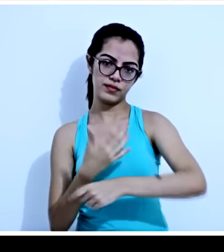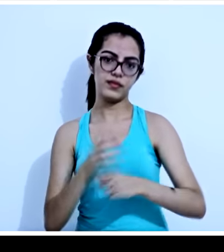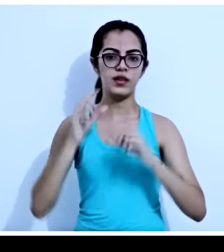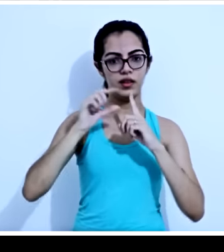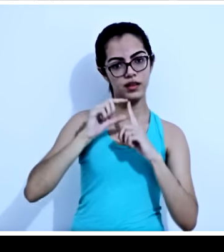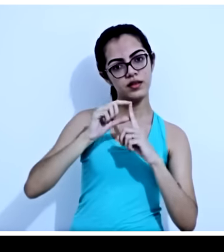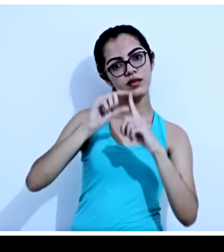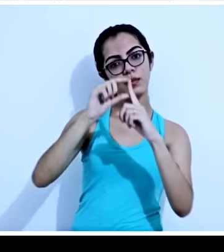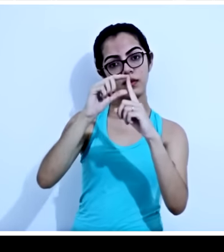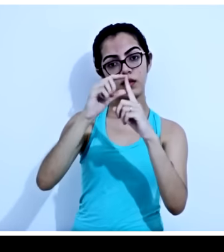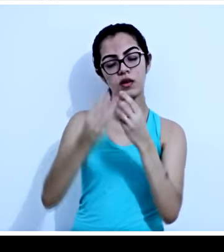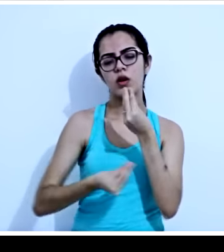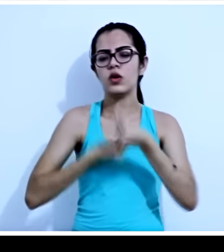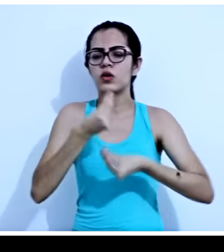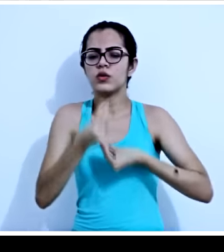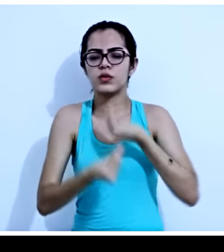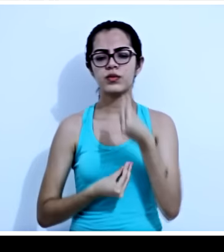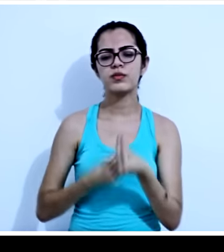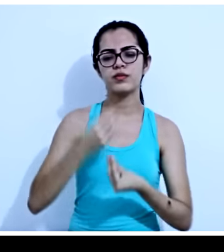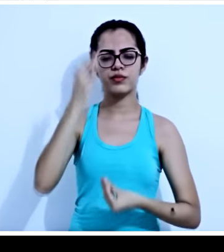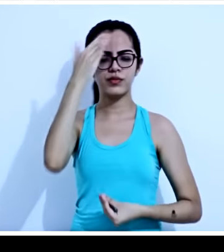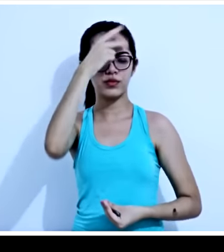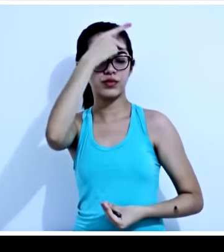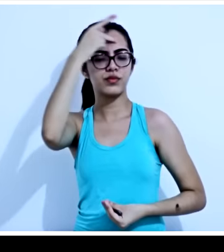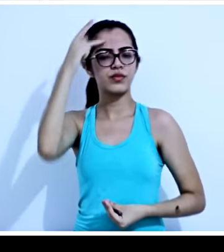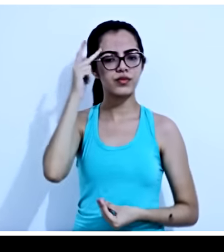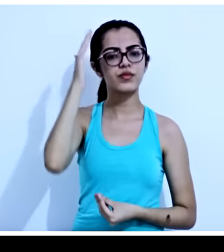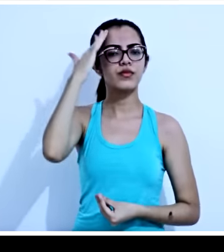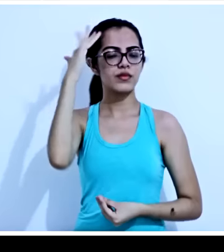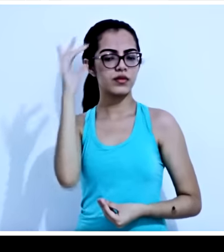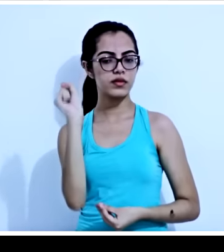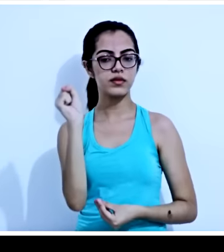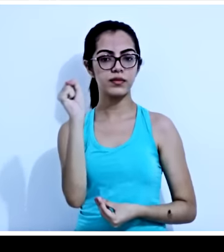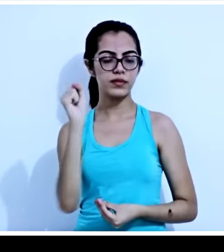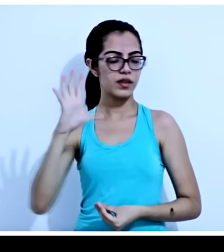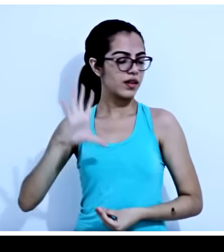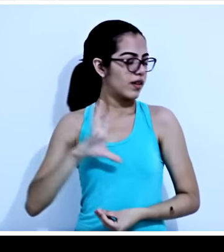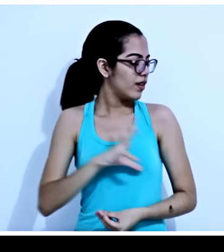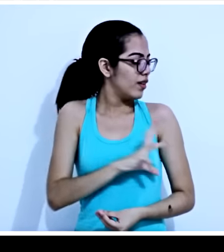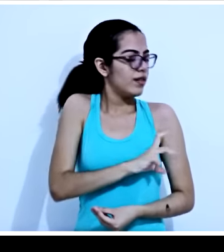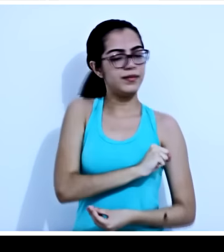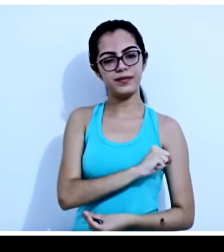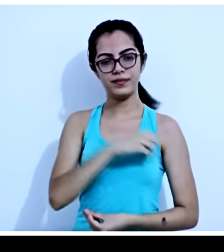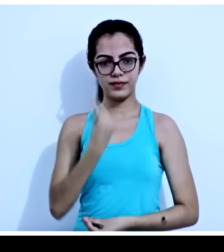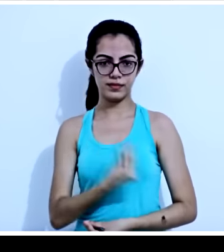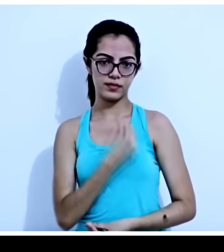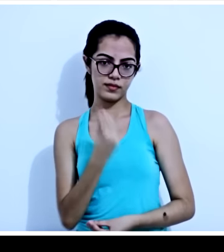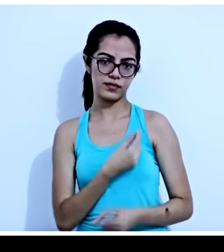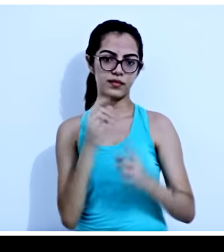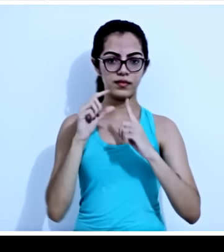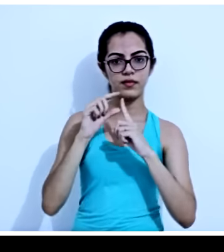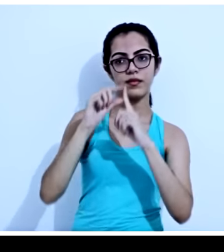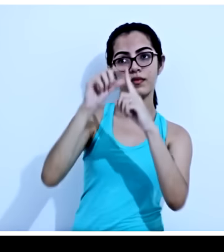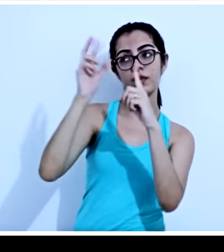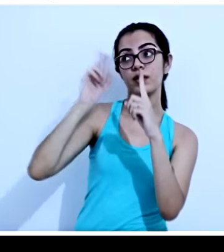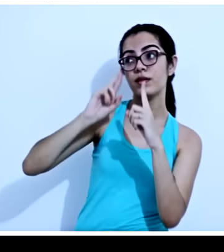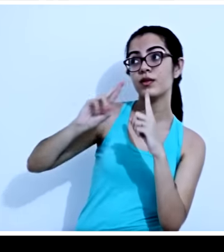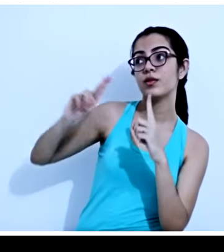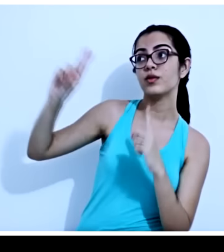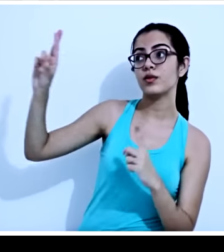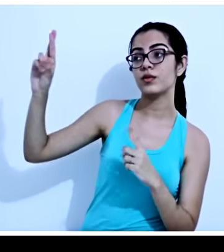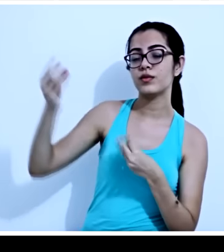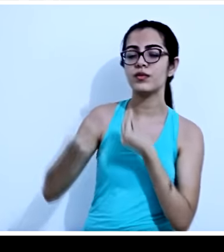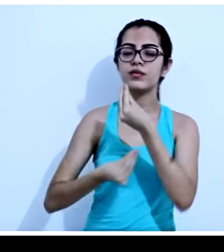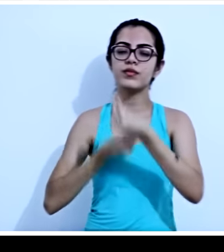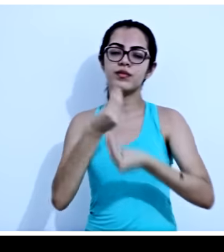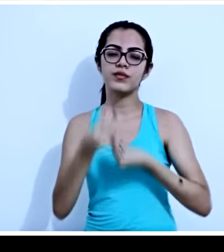palavra como construtores sábios, prudentes, que amam e que vivem a palavra do Senhor, assim